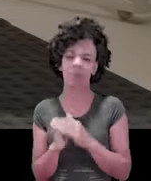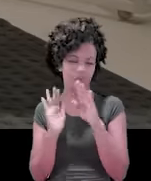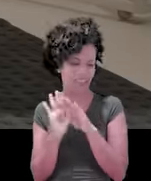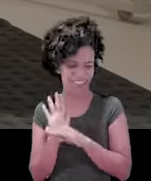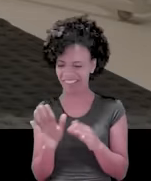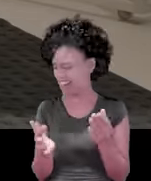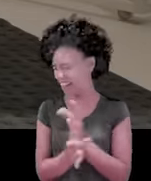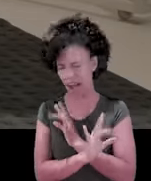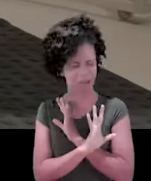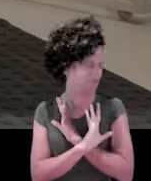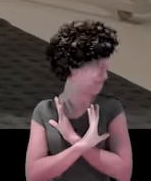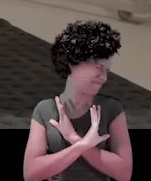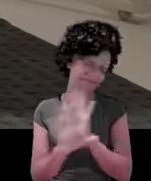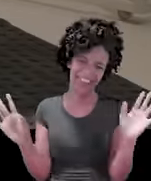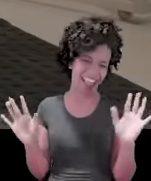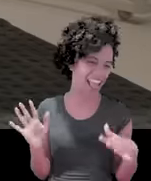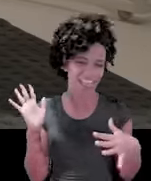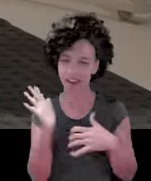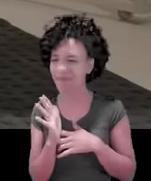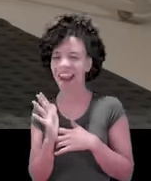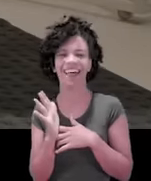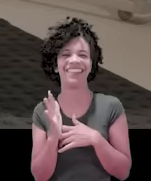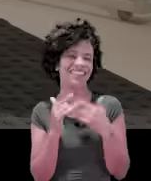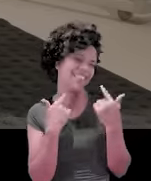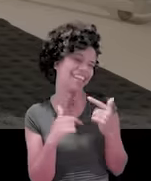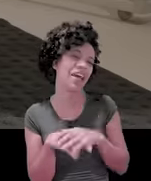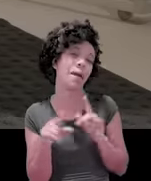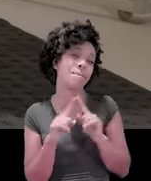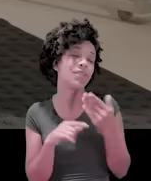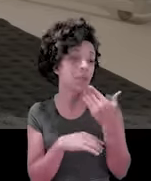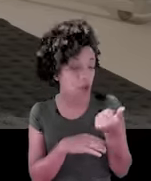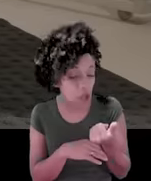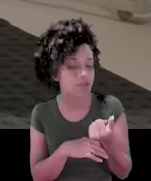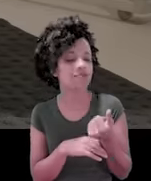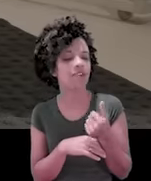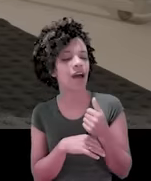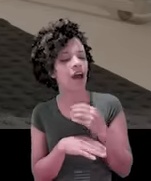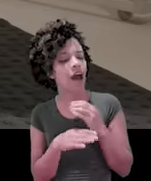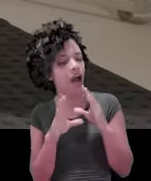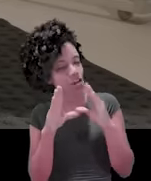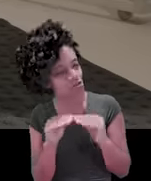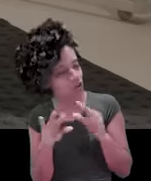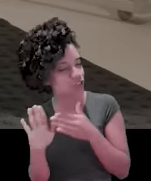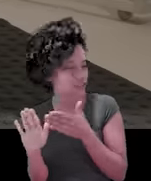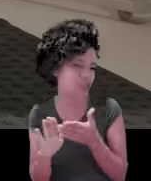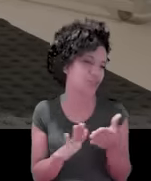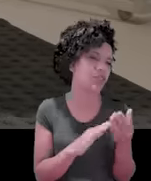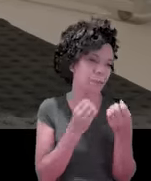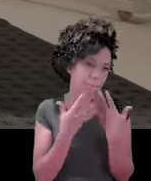sair daqui atropelado foi melhorando Passei a noite